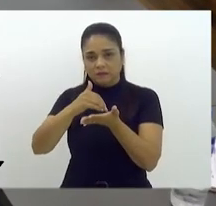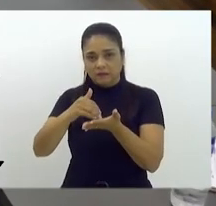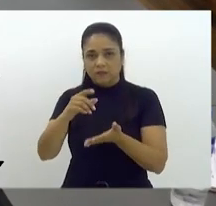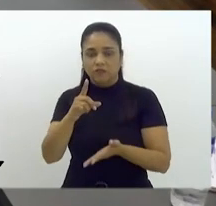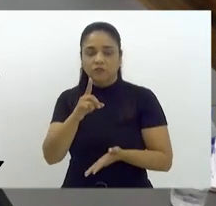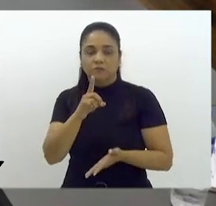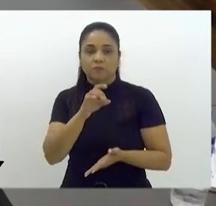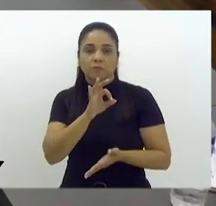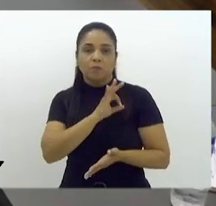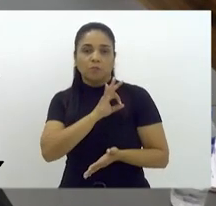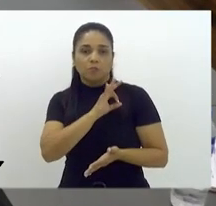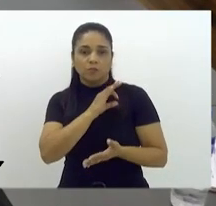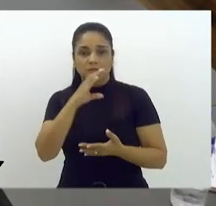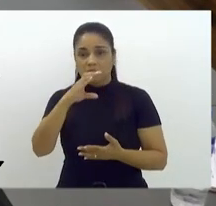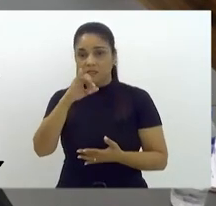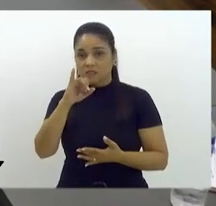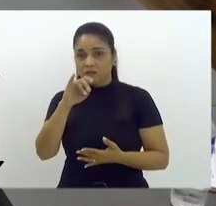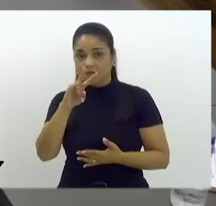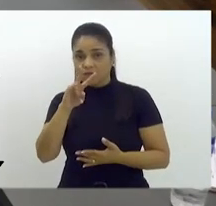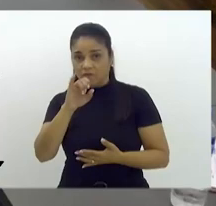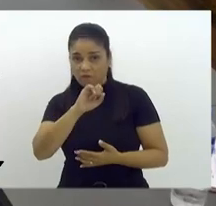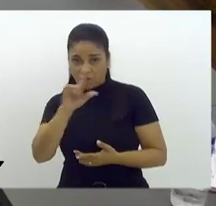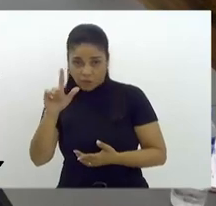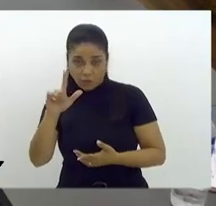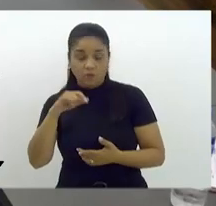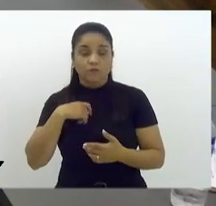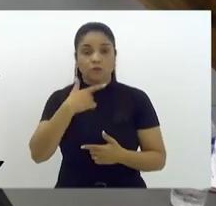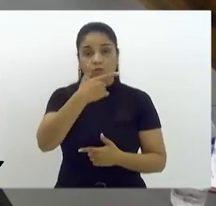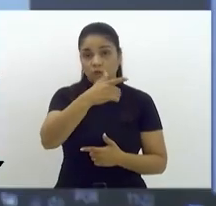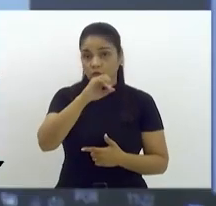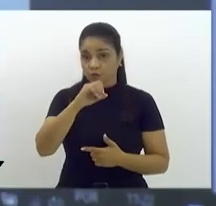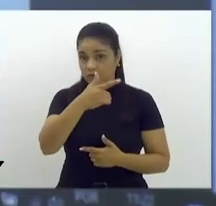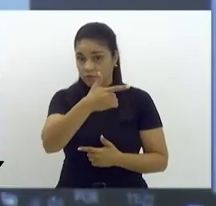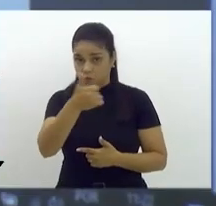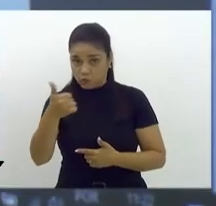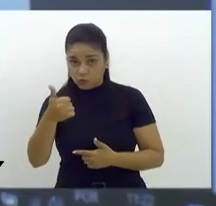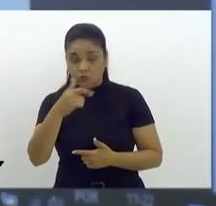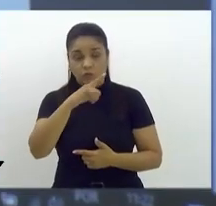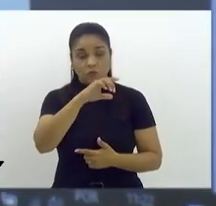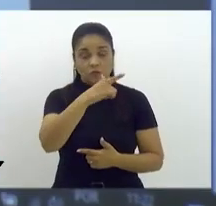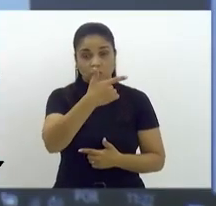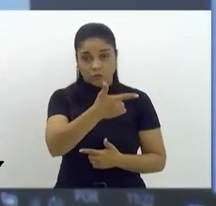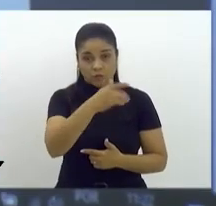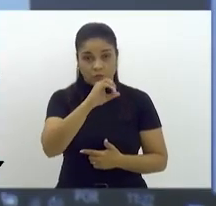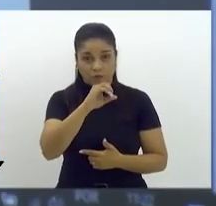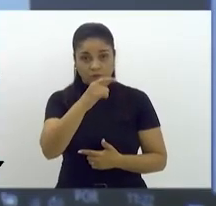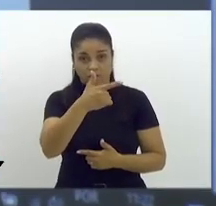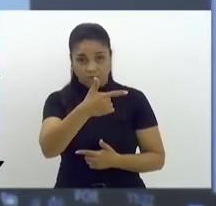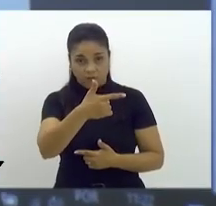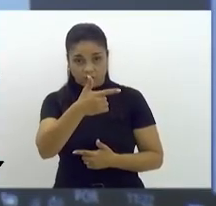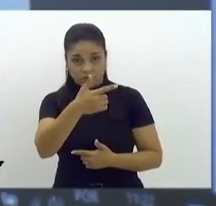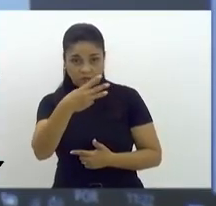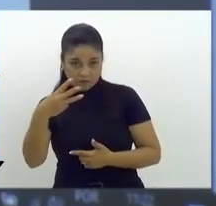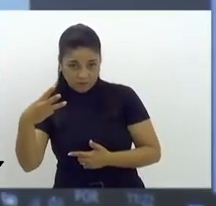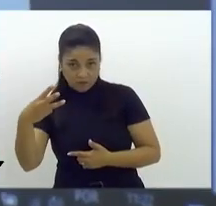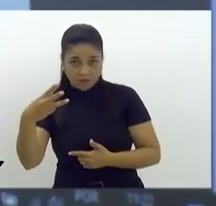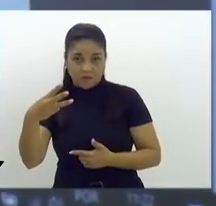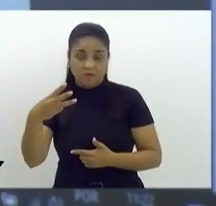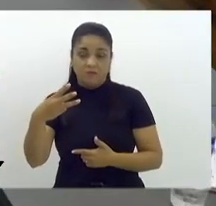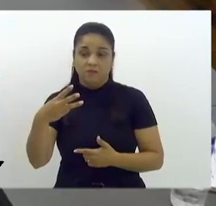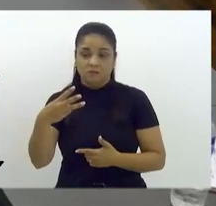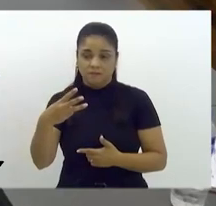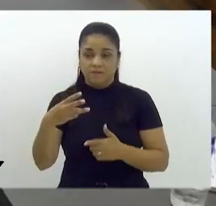de 2022 E 2023 aí eu pedi para fazer uma comparação entre o primeiro semestre de 2022 e o primeiro